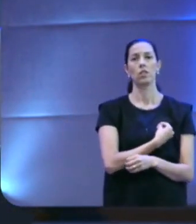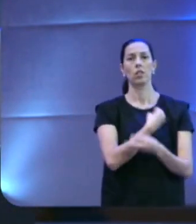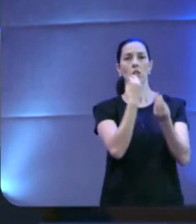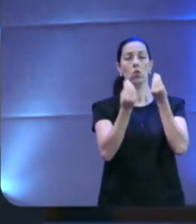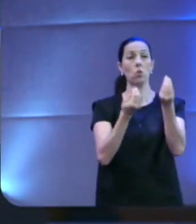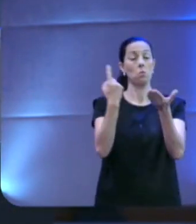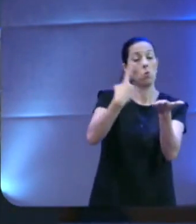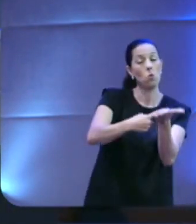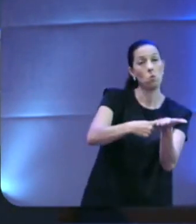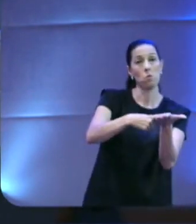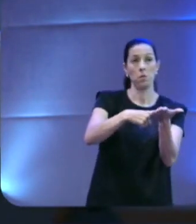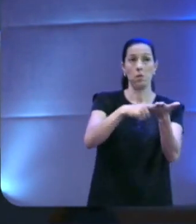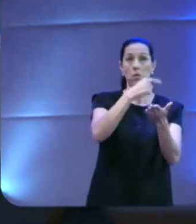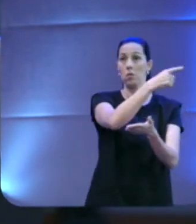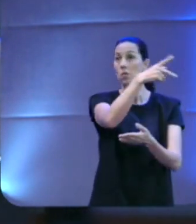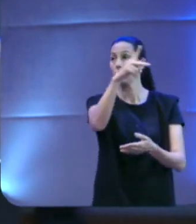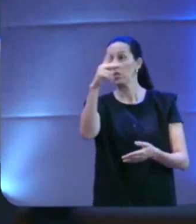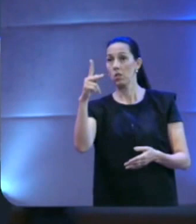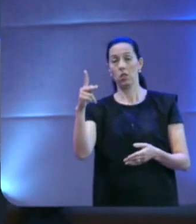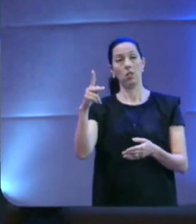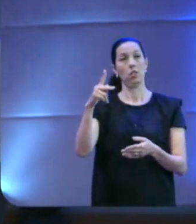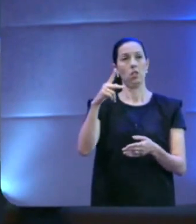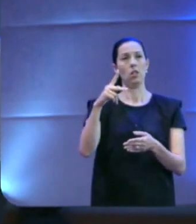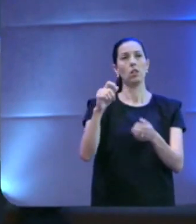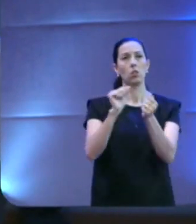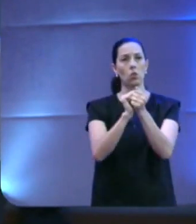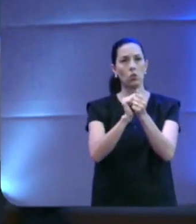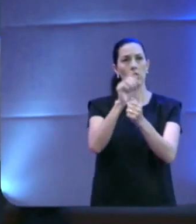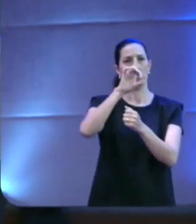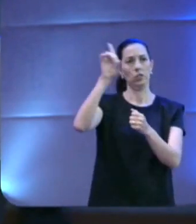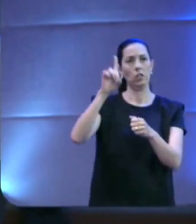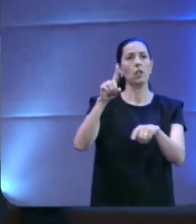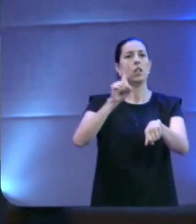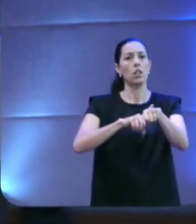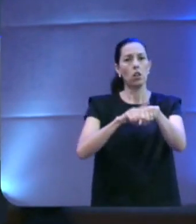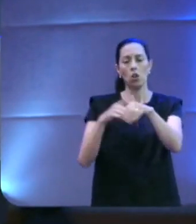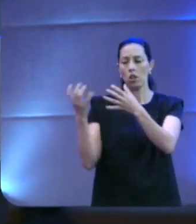Deus. E à medida que você for recebendo os elementos, você